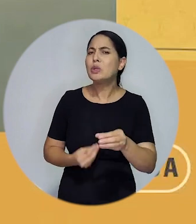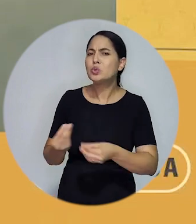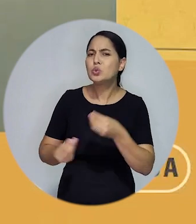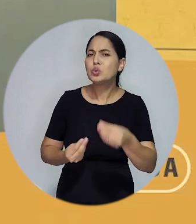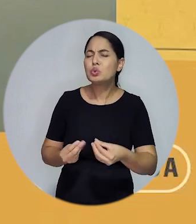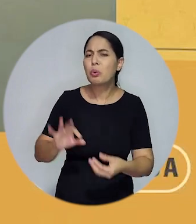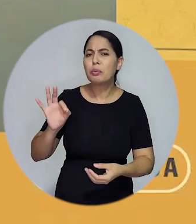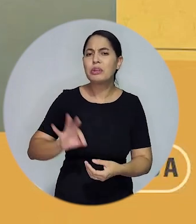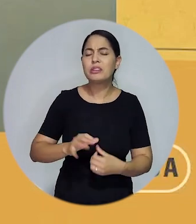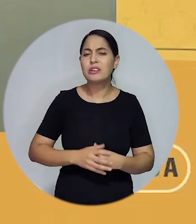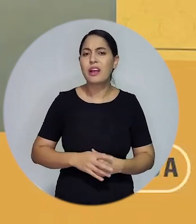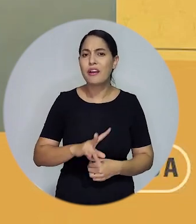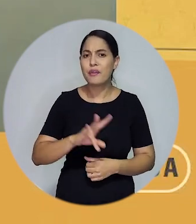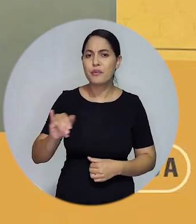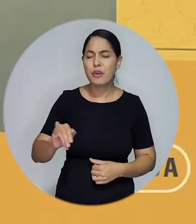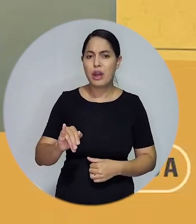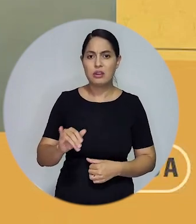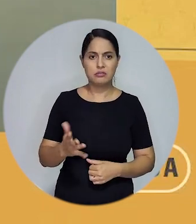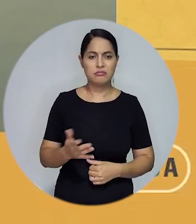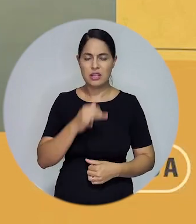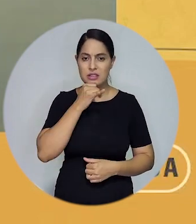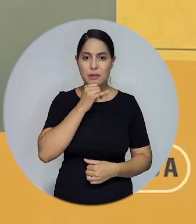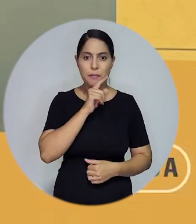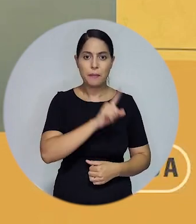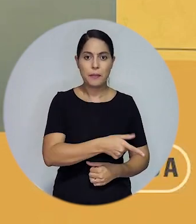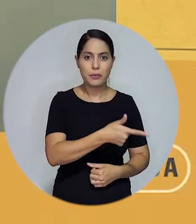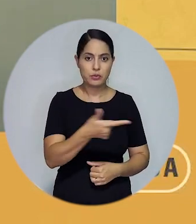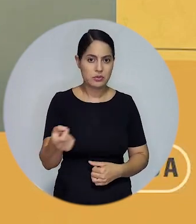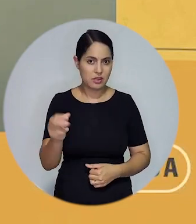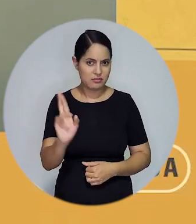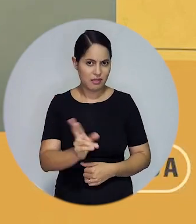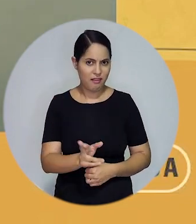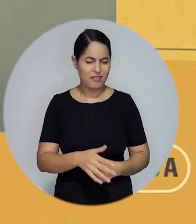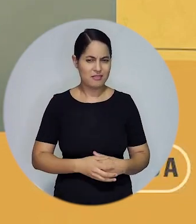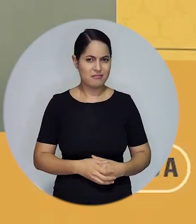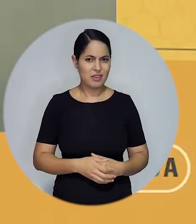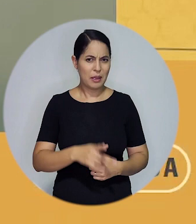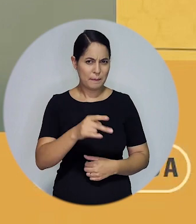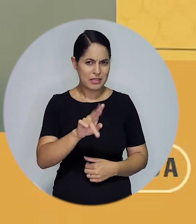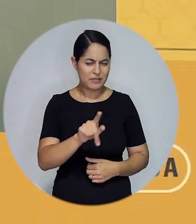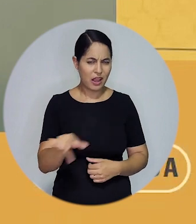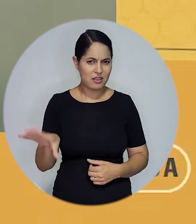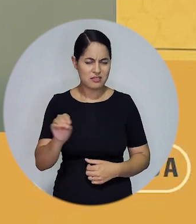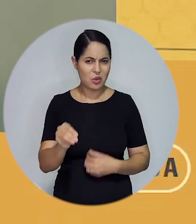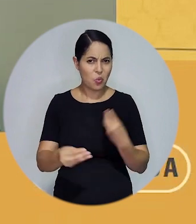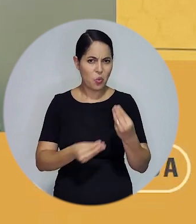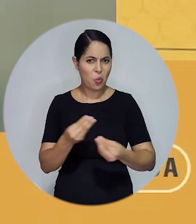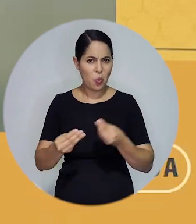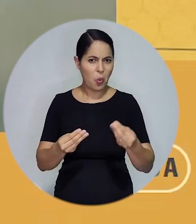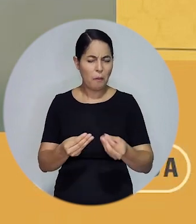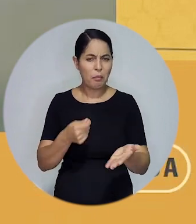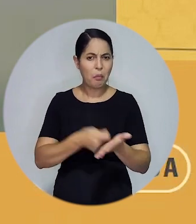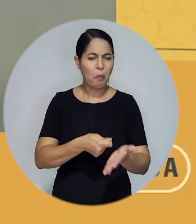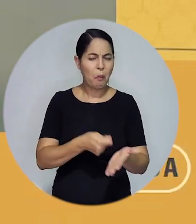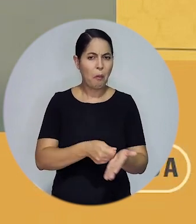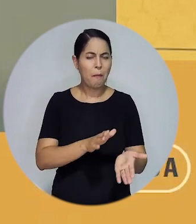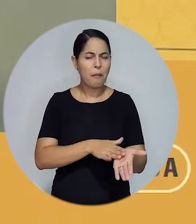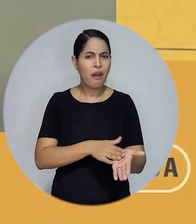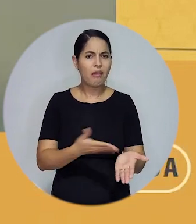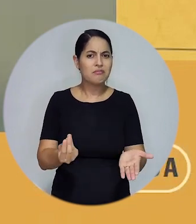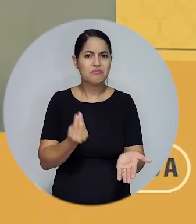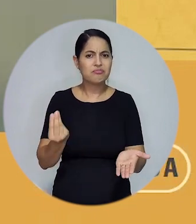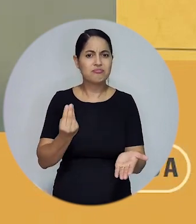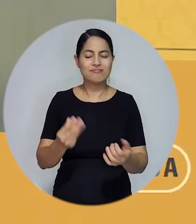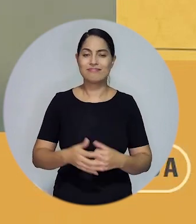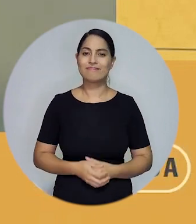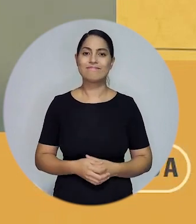vai precificar isso? Você vai precificar, então, colocando uma margem de 20%, vou cobrar R$1.200? Será que é isso que você tem que cobrar? Então,